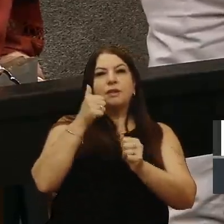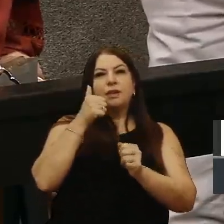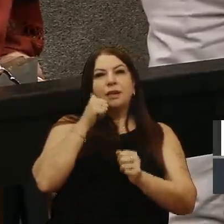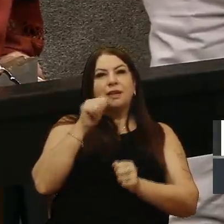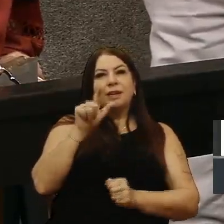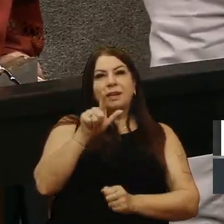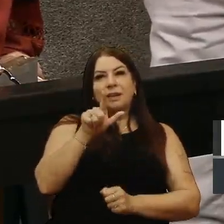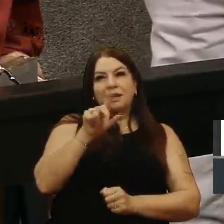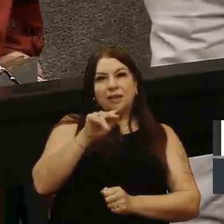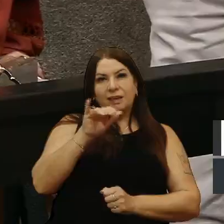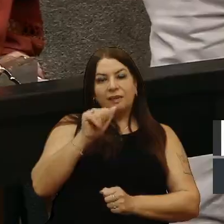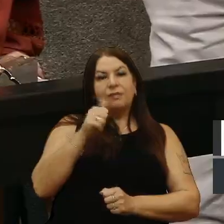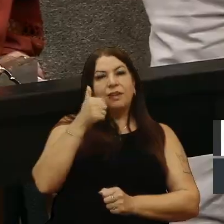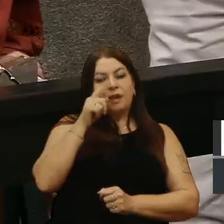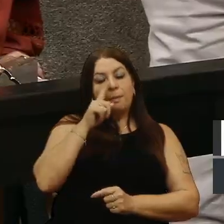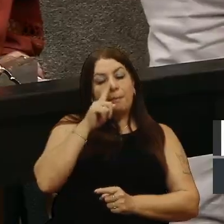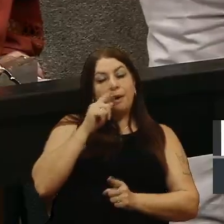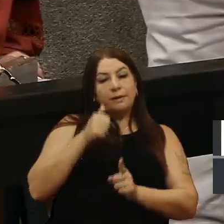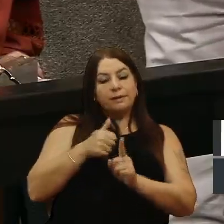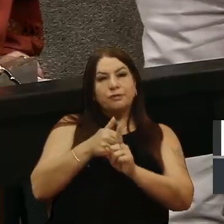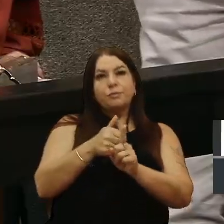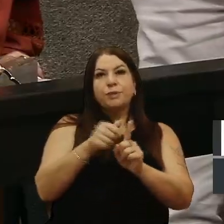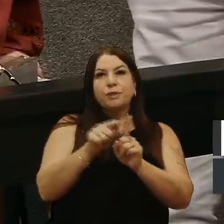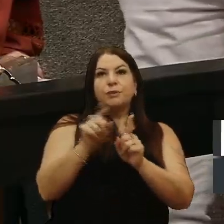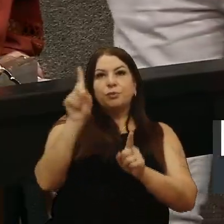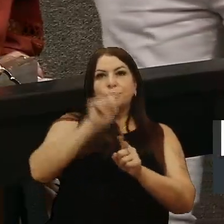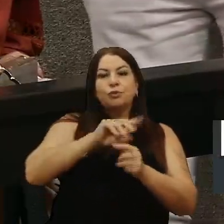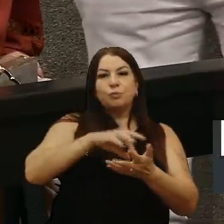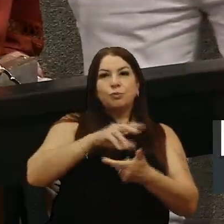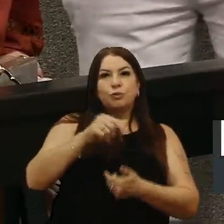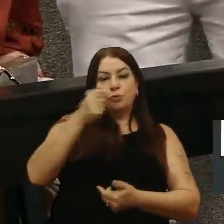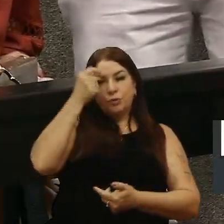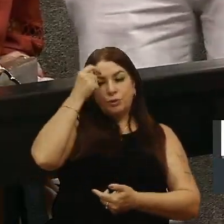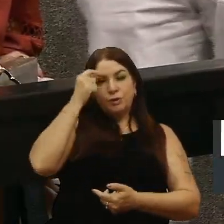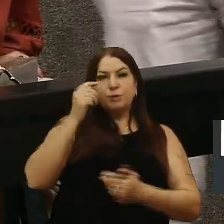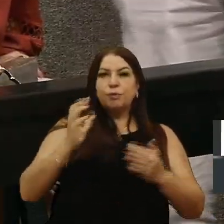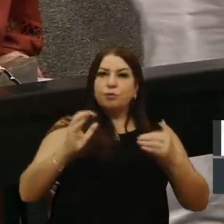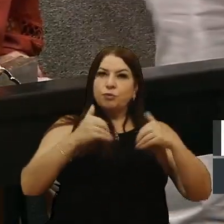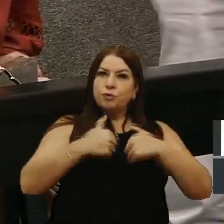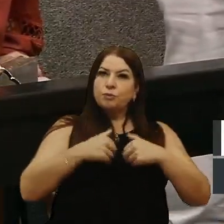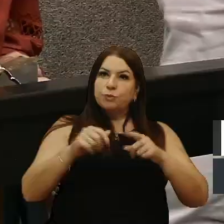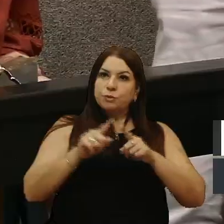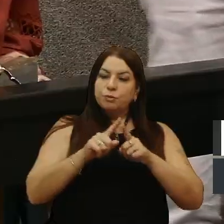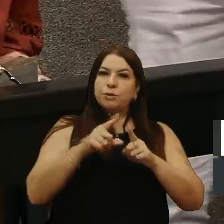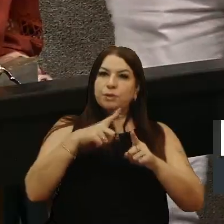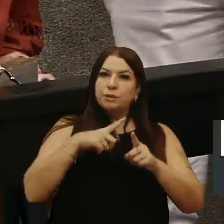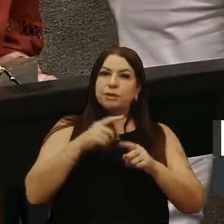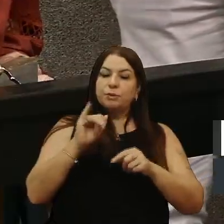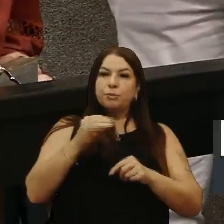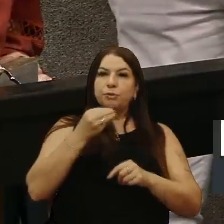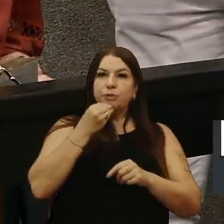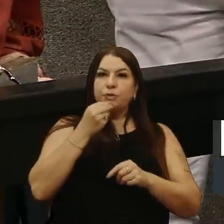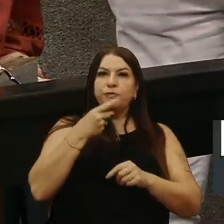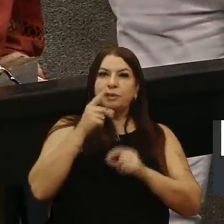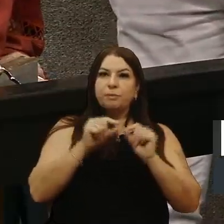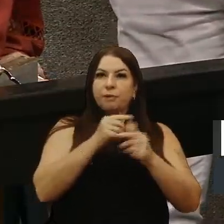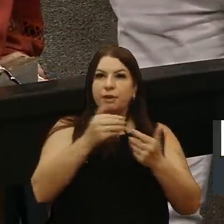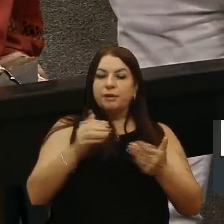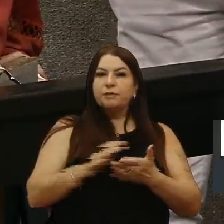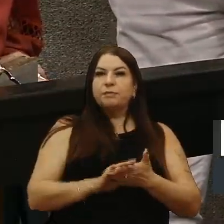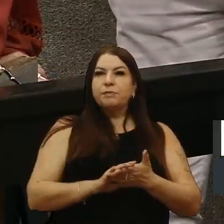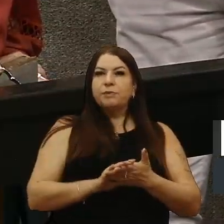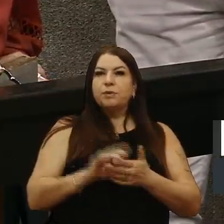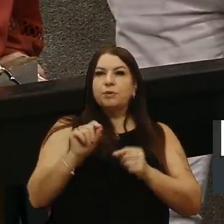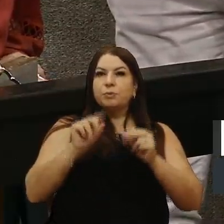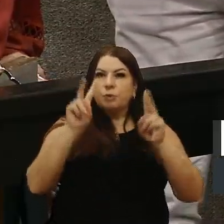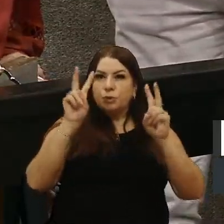né, hoje o dia mundial aí da conscientização do autismo, logo mais também teremos a oportunidade de falar um pouco mais sobre